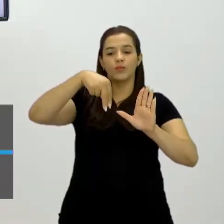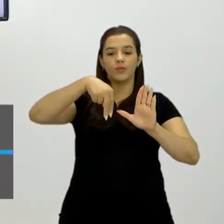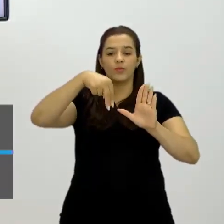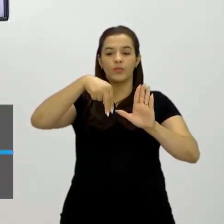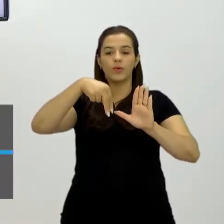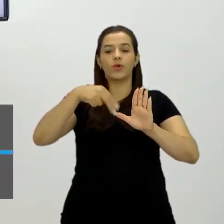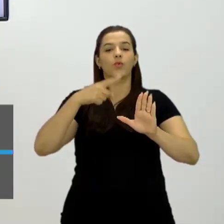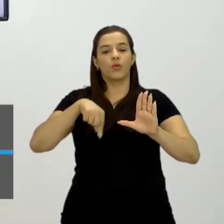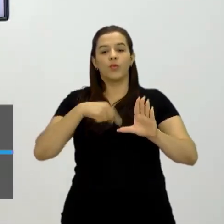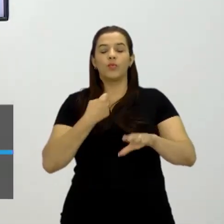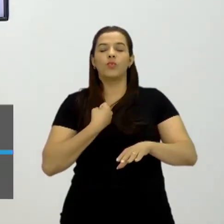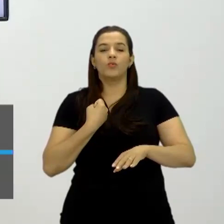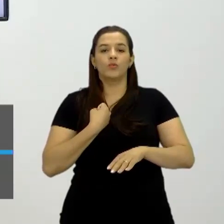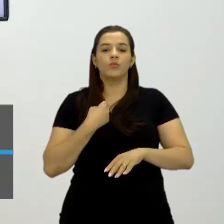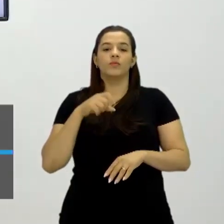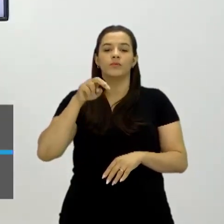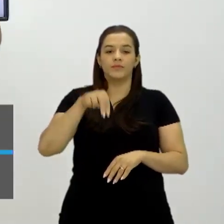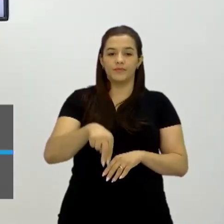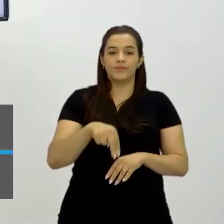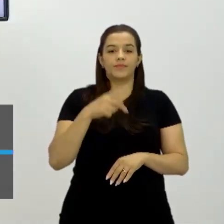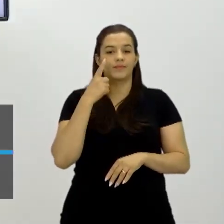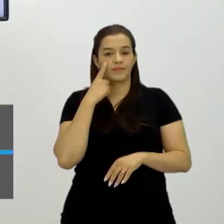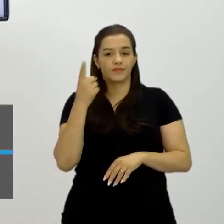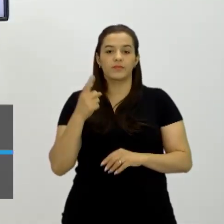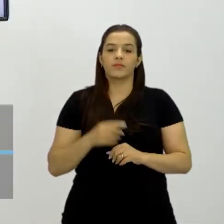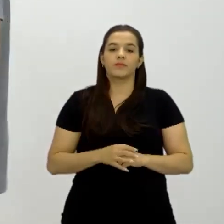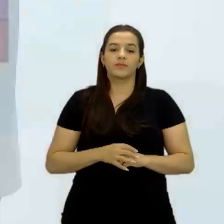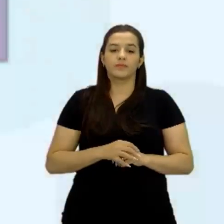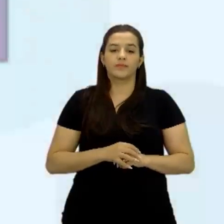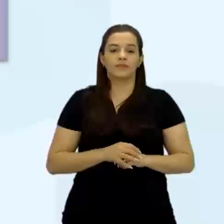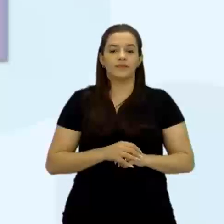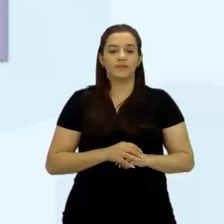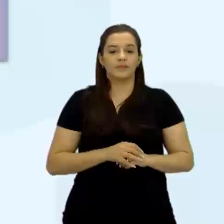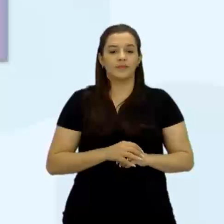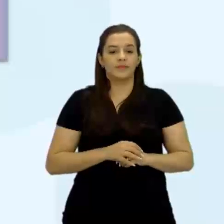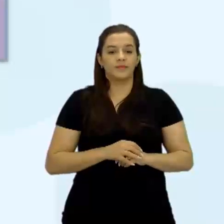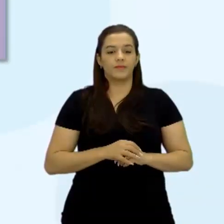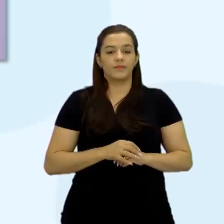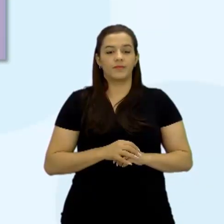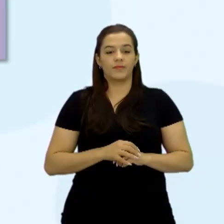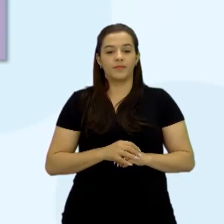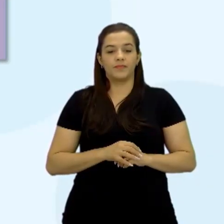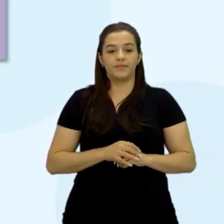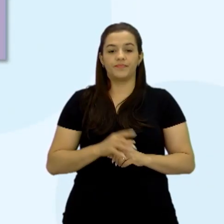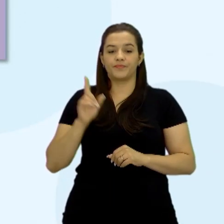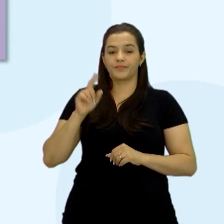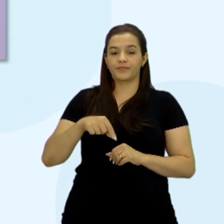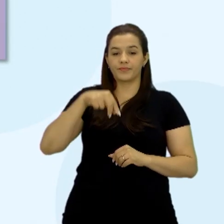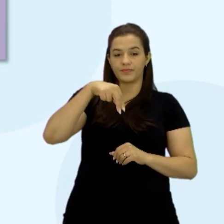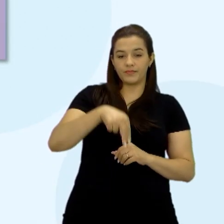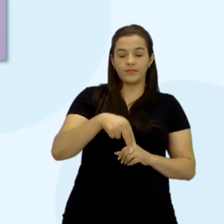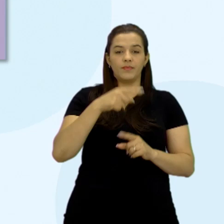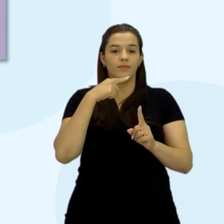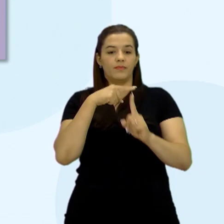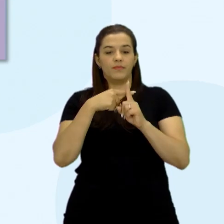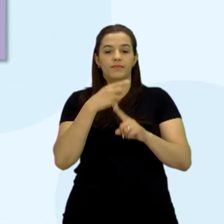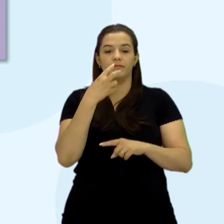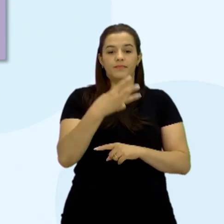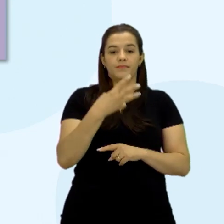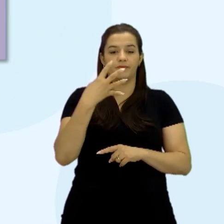número como sendo N, né? E foi como eu fiz o João Paulino. Dá uma olhadinha. Exatamente o que você colocou. Eu coloquei lá, ó, N